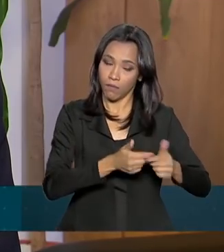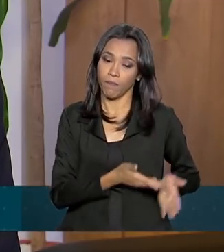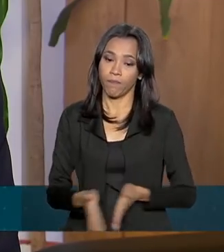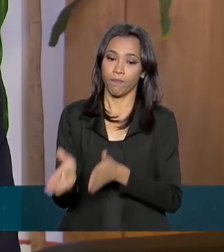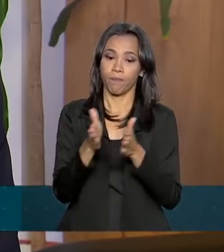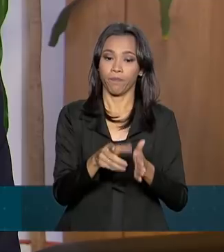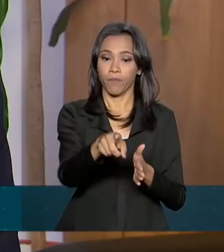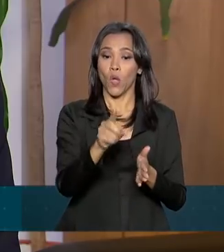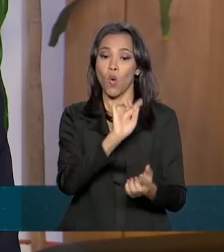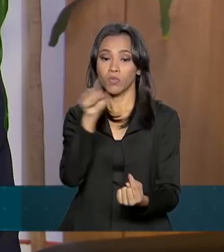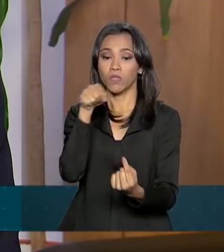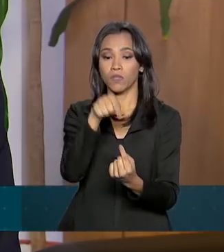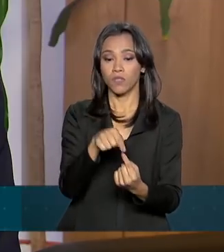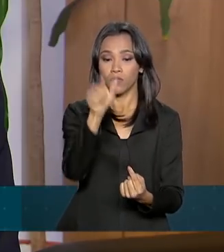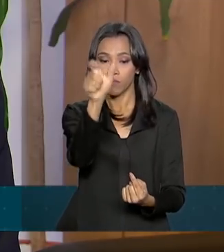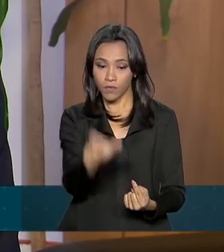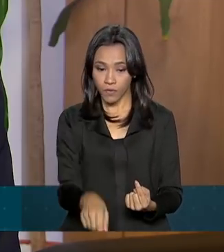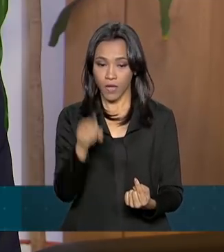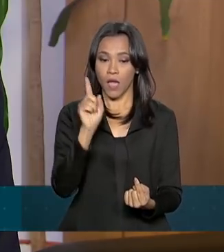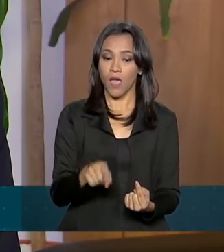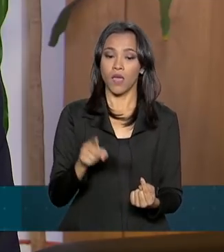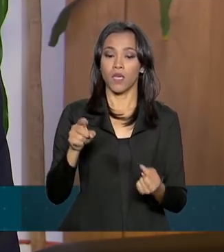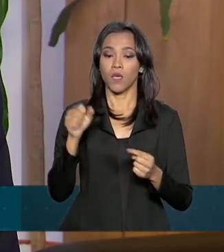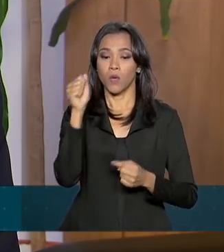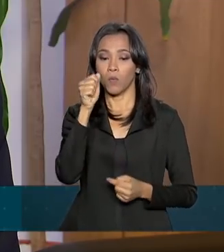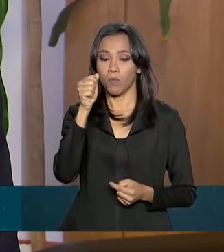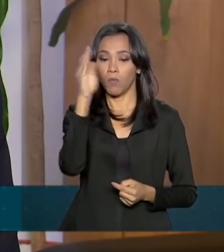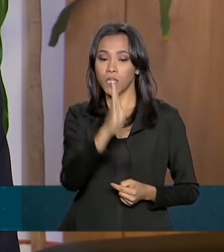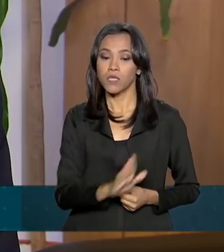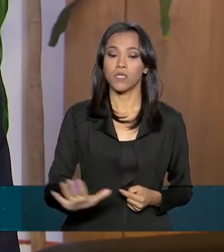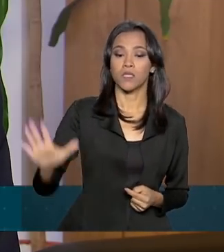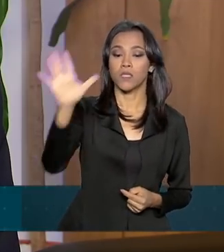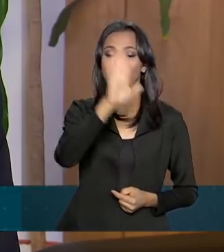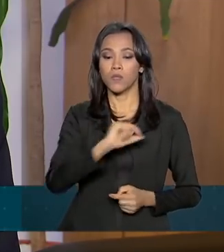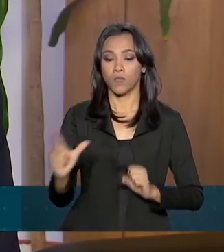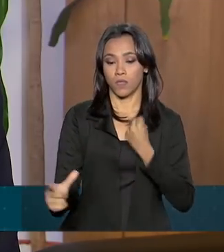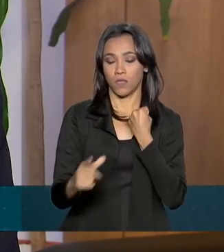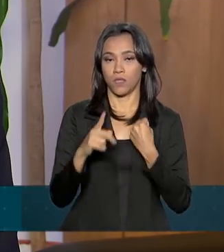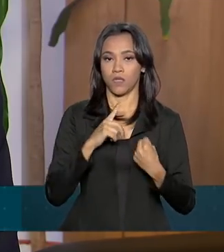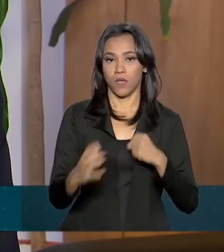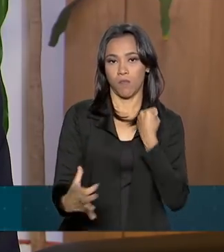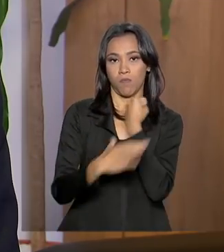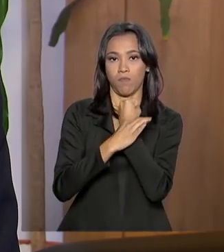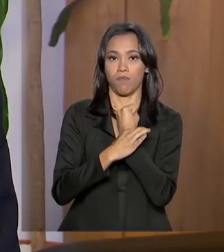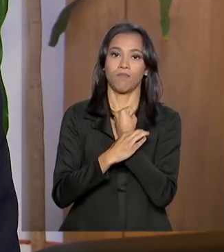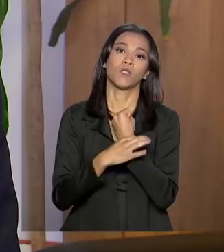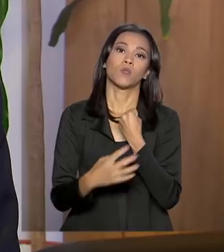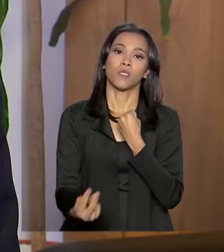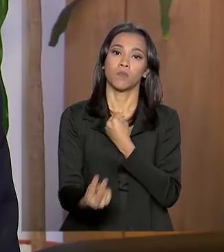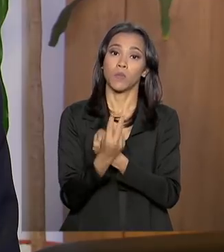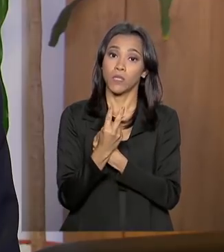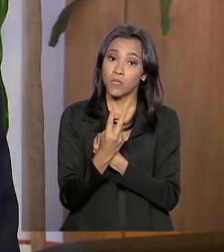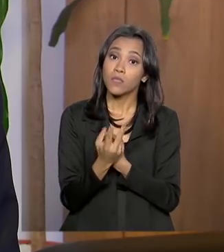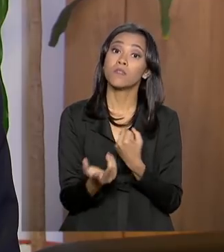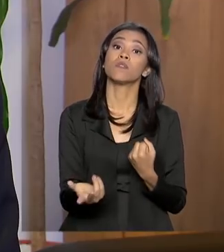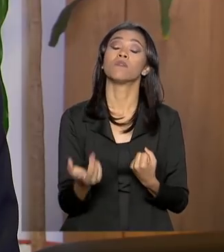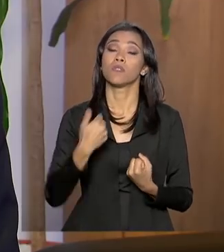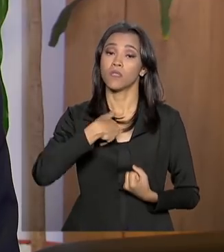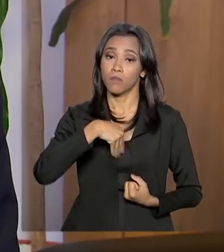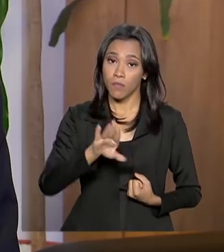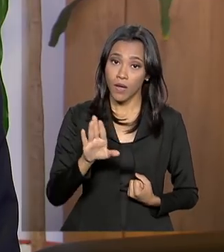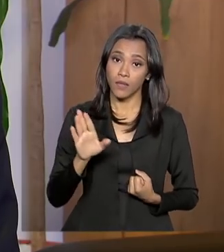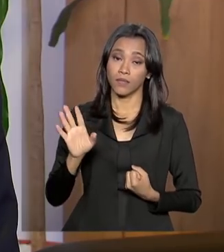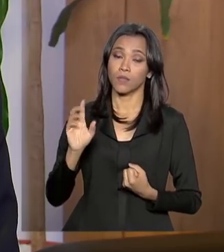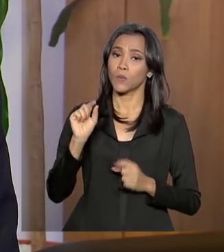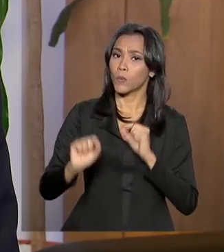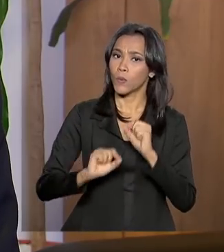é fazer o Brasil, o país inteiro, ser mais protegido, ser mais resiliente e ser mais resistente